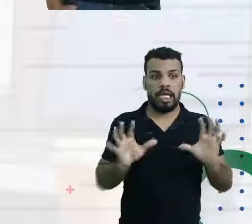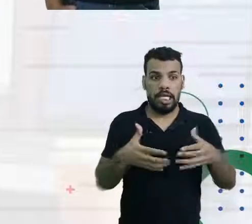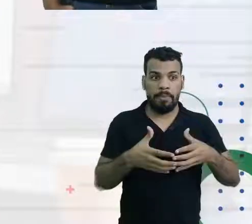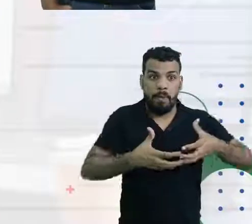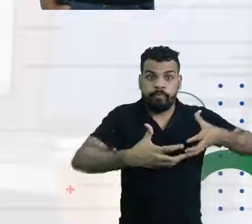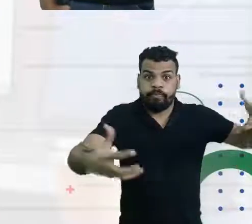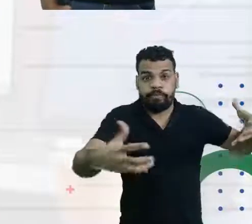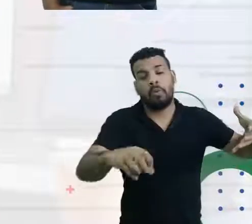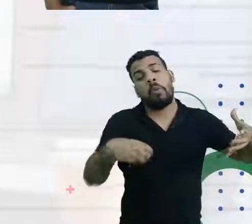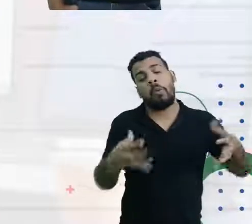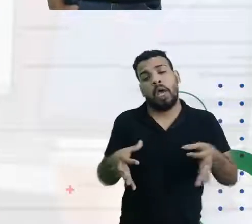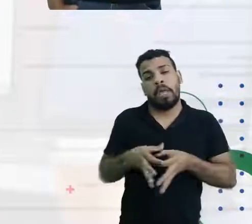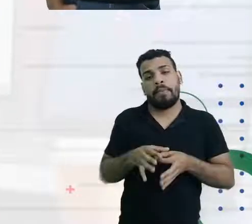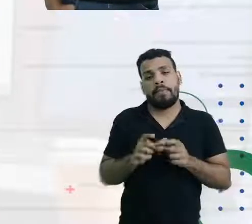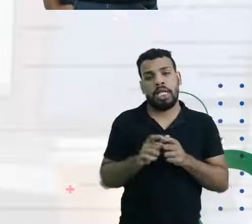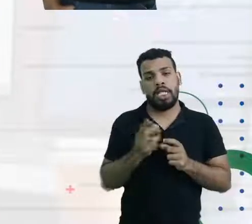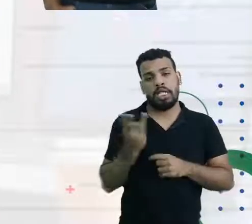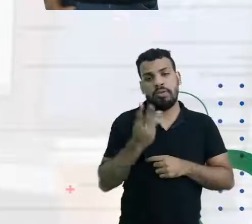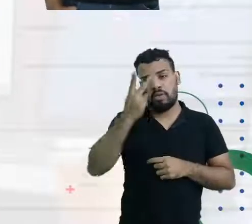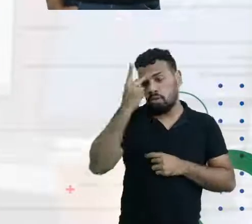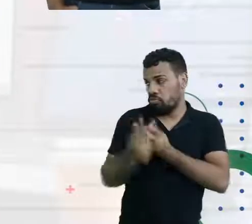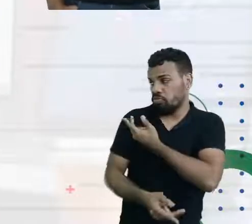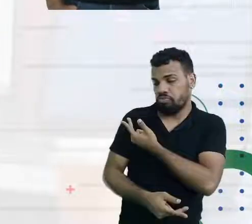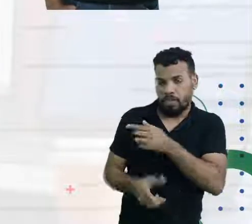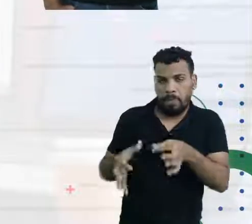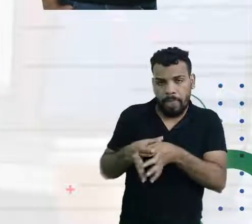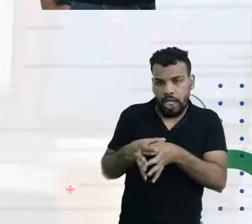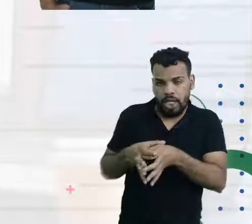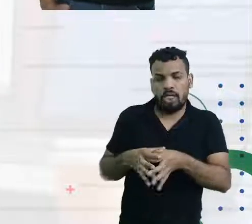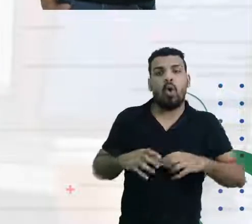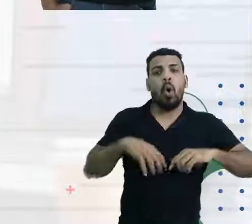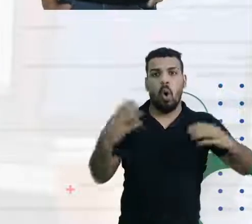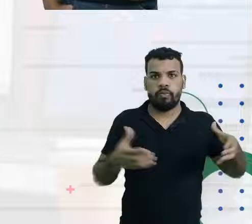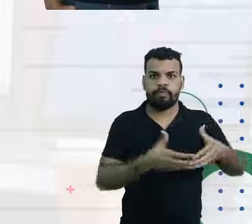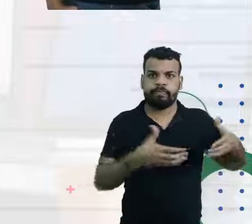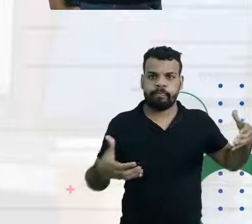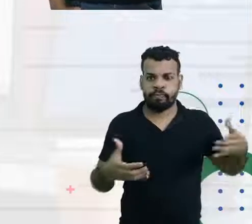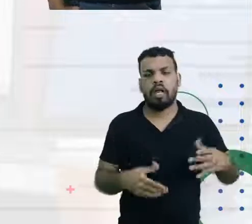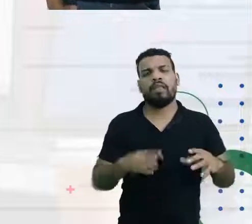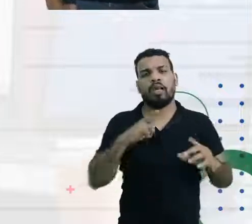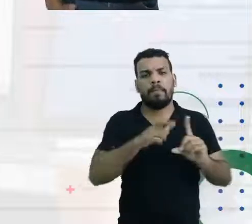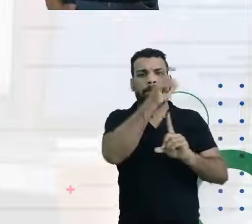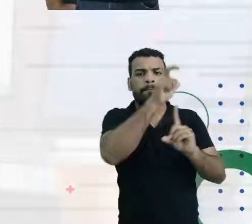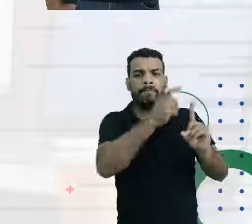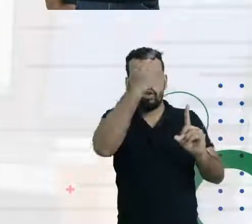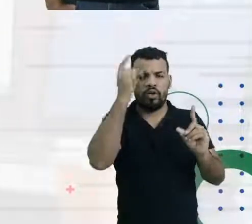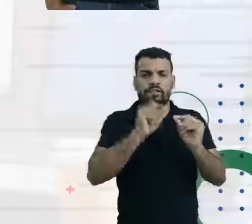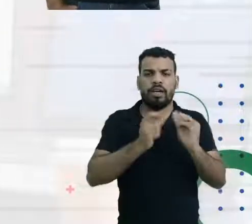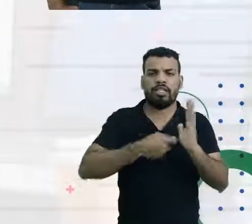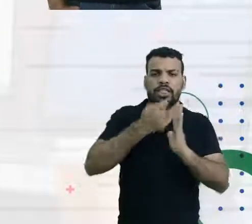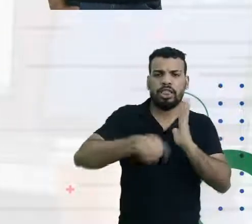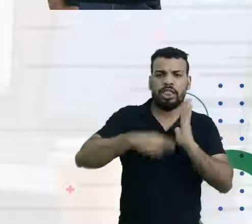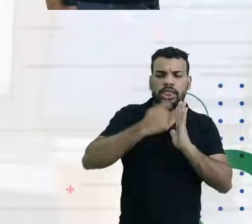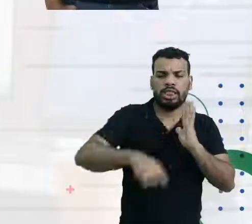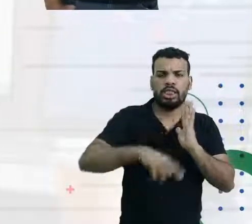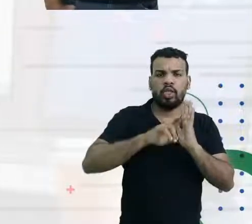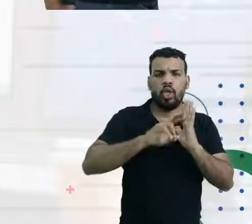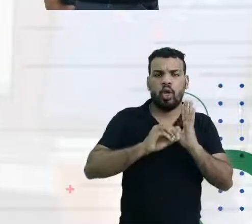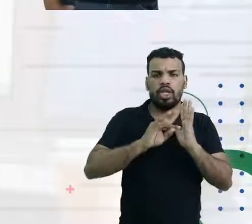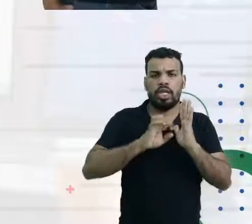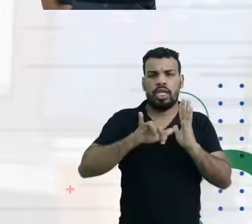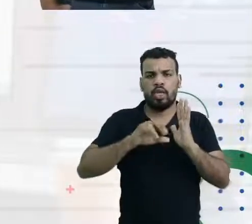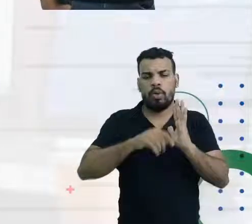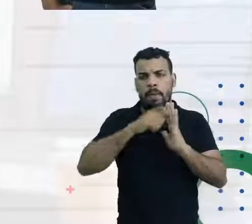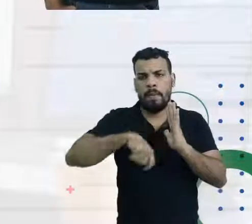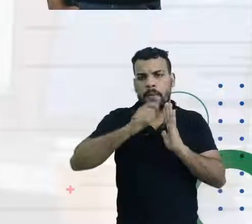todo mundo junto. Se for uma equipe maior, pelo narrative design, ou pelo próprio roteirista, ou pelas próprias páginas de um livro,